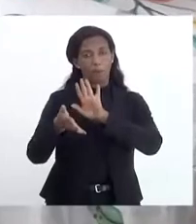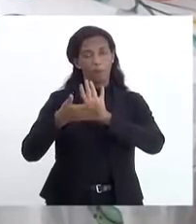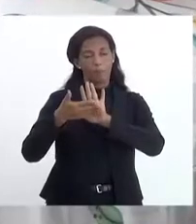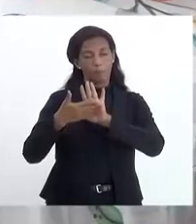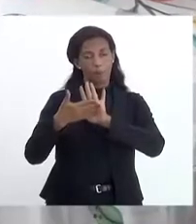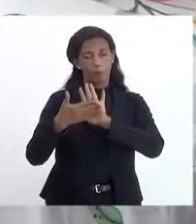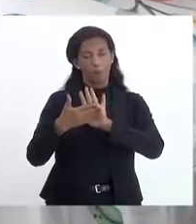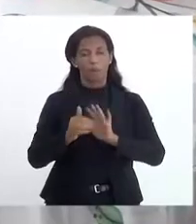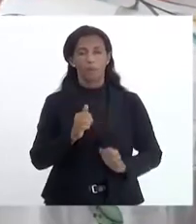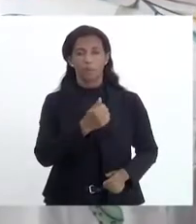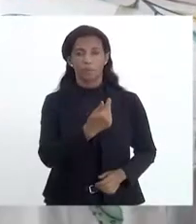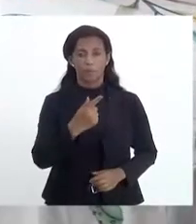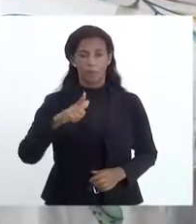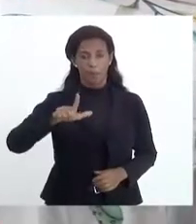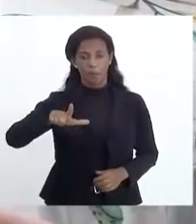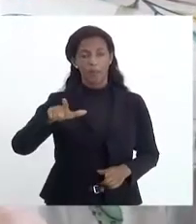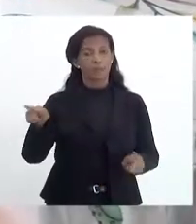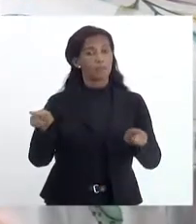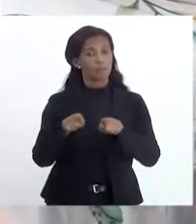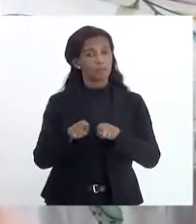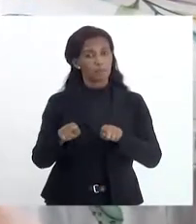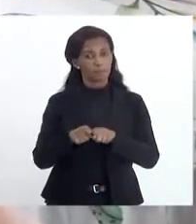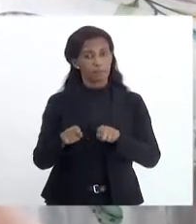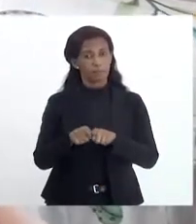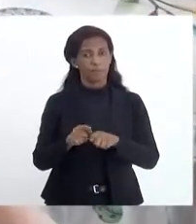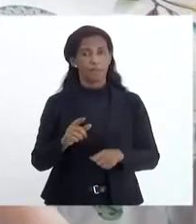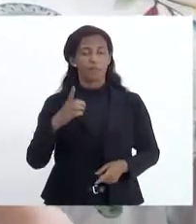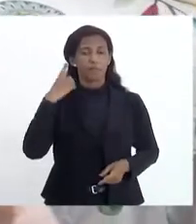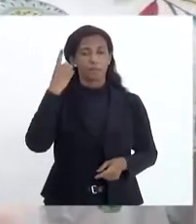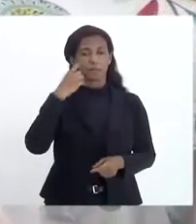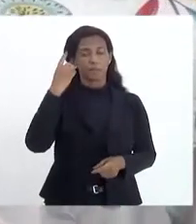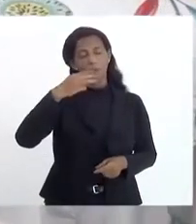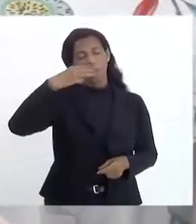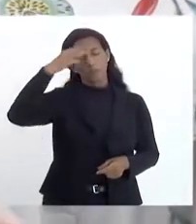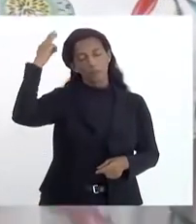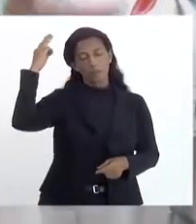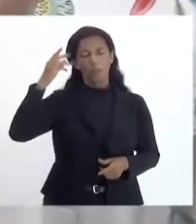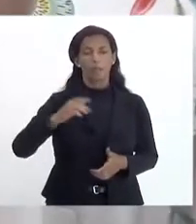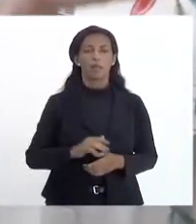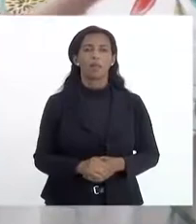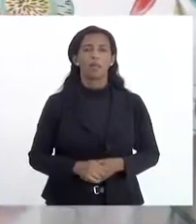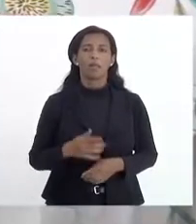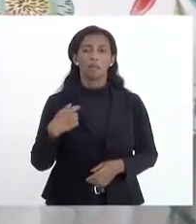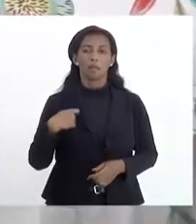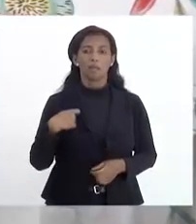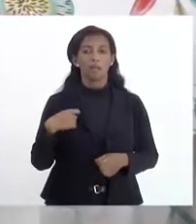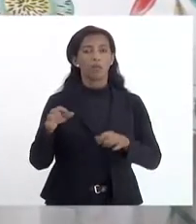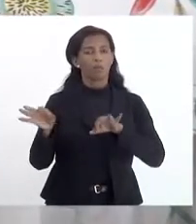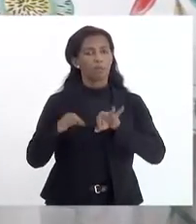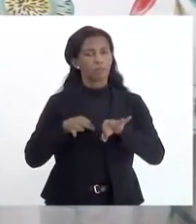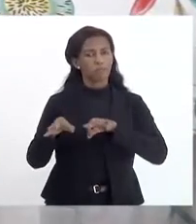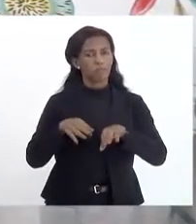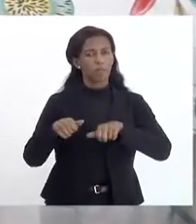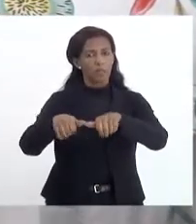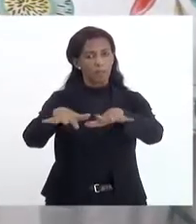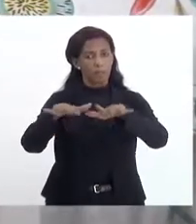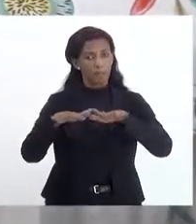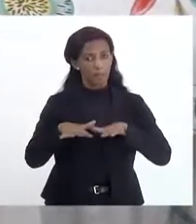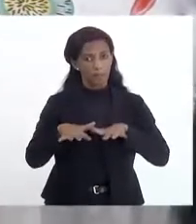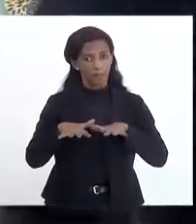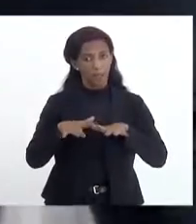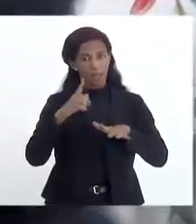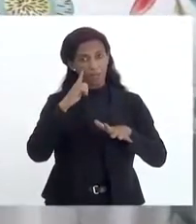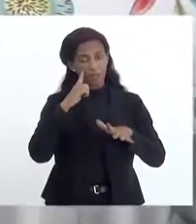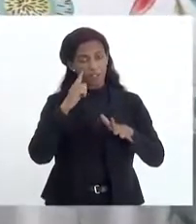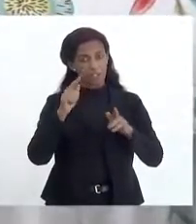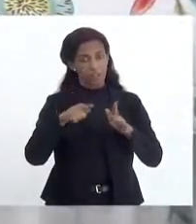PLC 41, assim como também a do deputado Márcio, que fiz, inclusive, em plenário observação, e